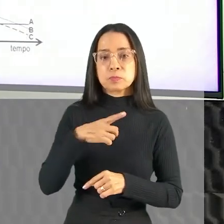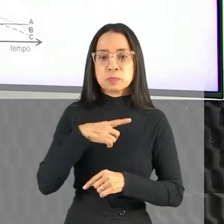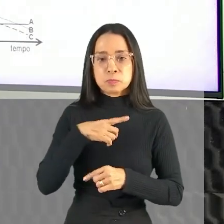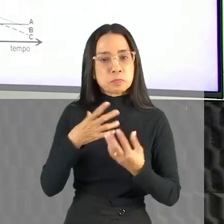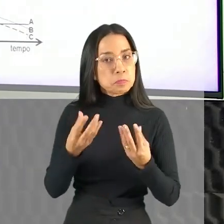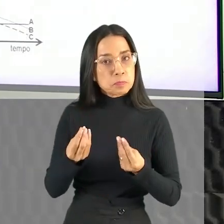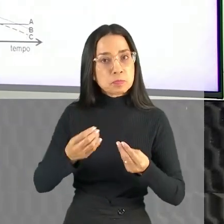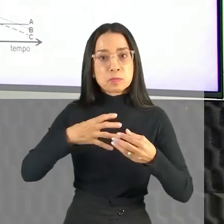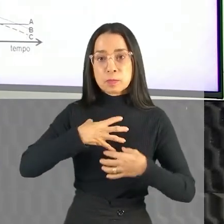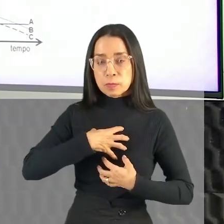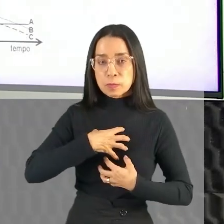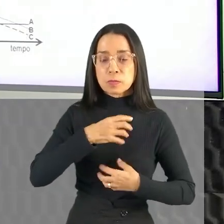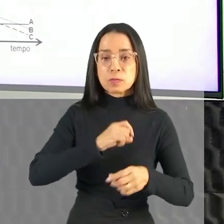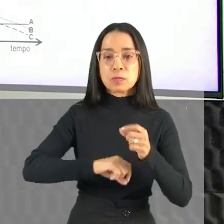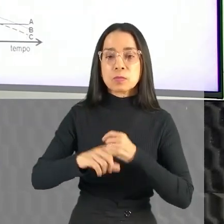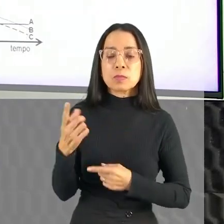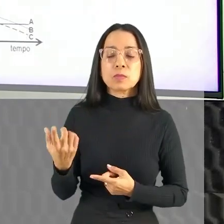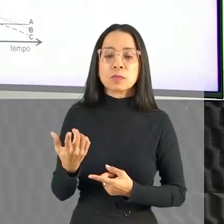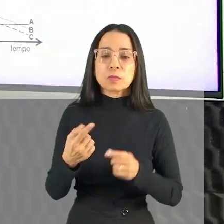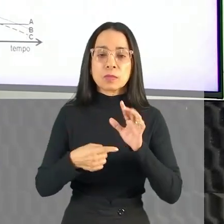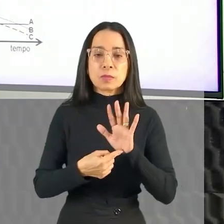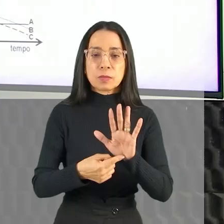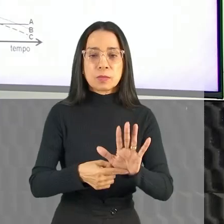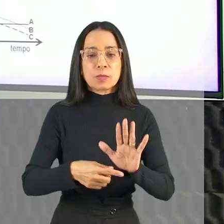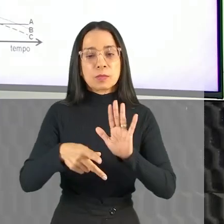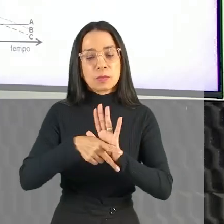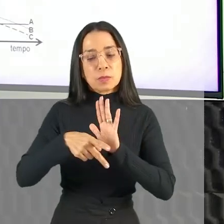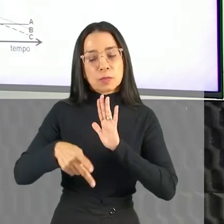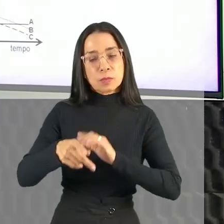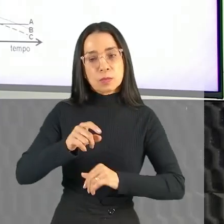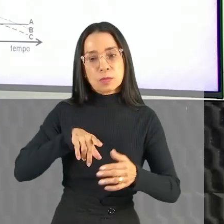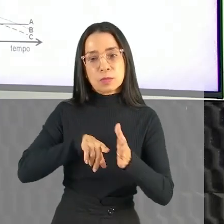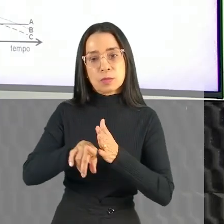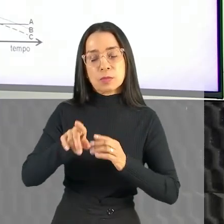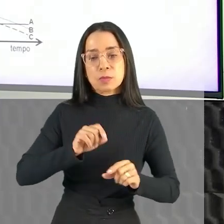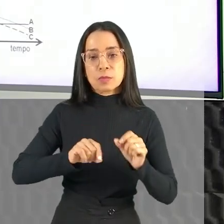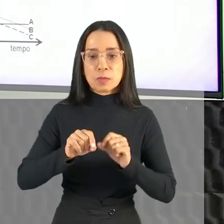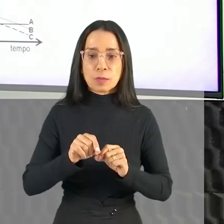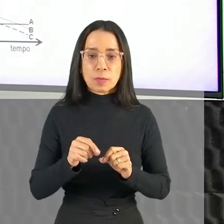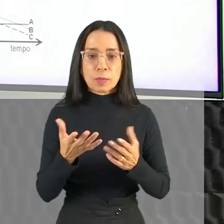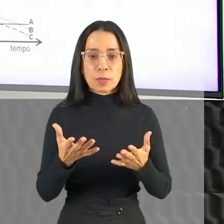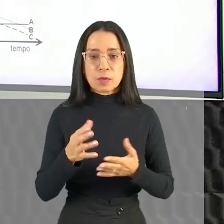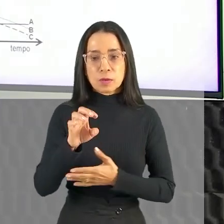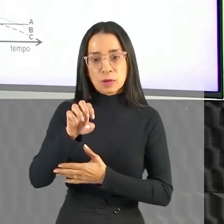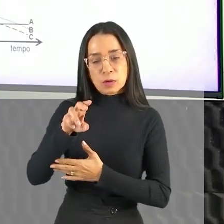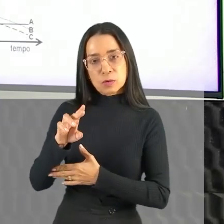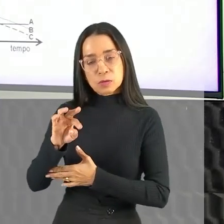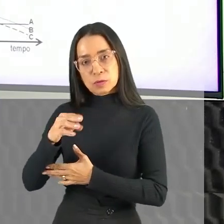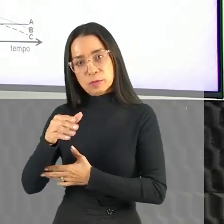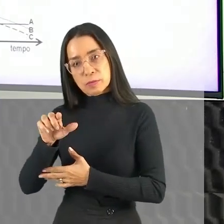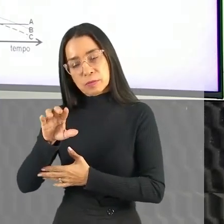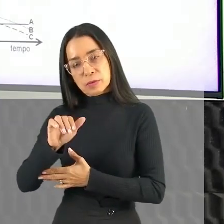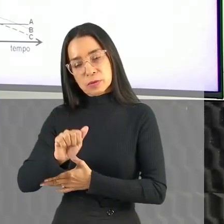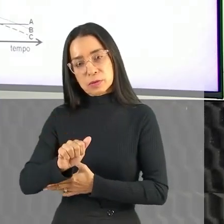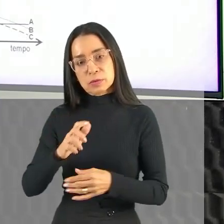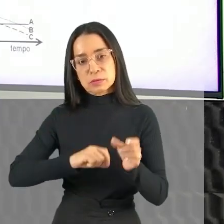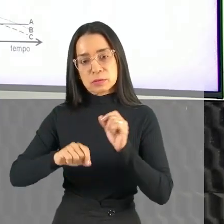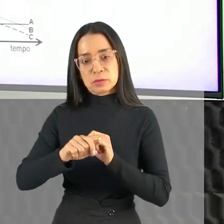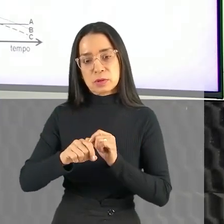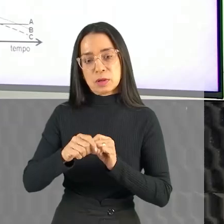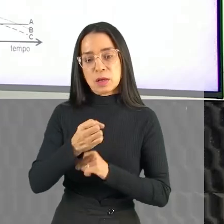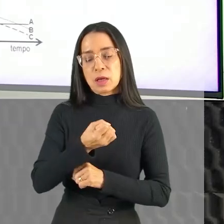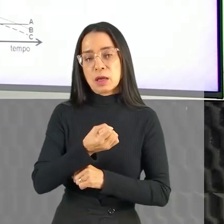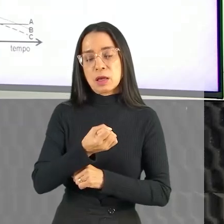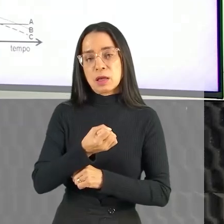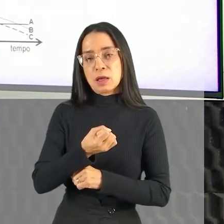né? Dentro do que foi apresentado pela própria questão, né? Então, quando eutrofiza, a quantidade de oxigênio